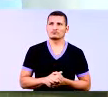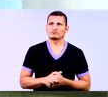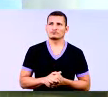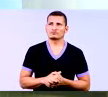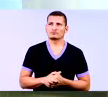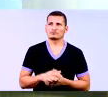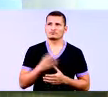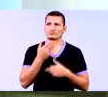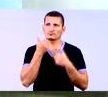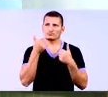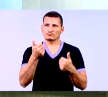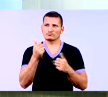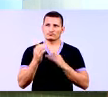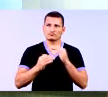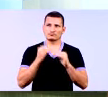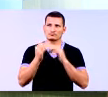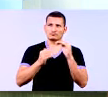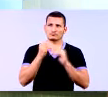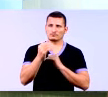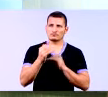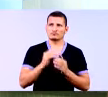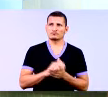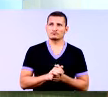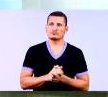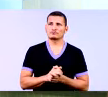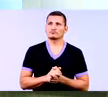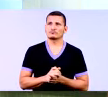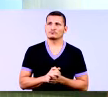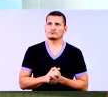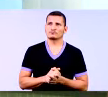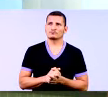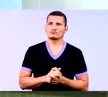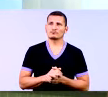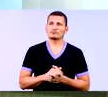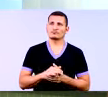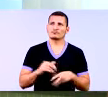Querendo melhorar o desempenho, desenvolveram máquinas, primeiramente, que tinham mais de um